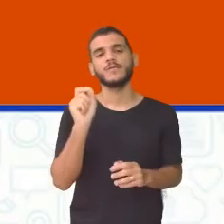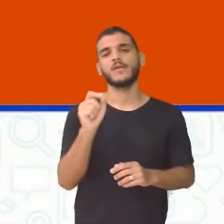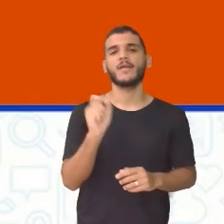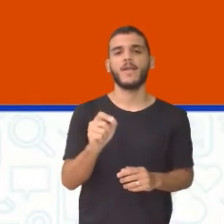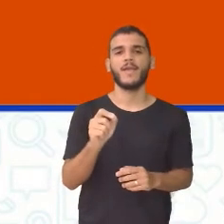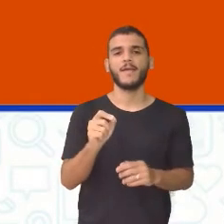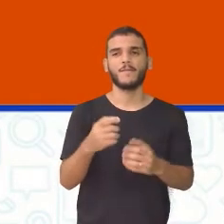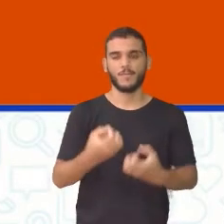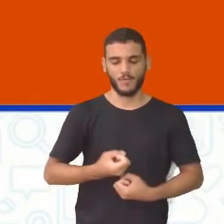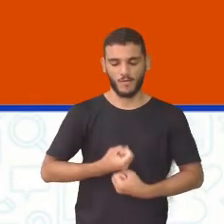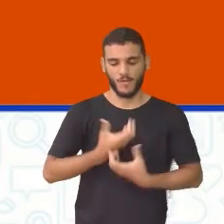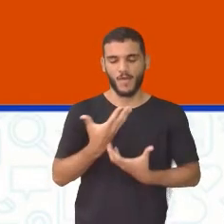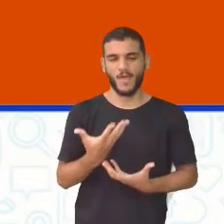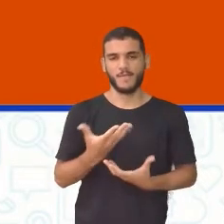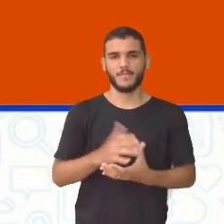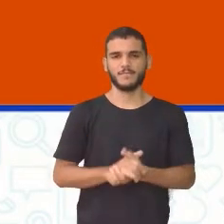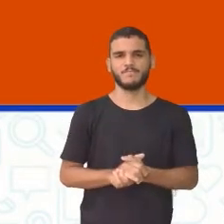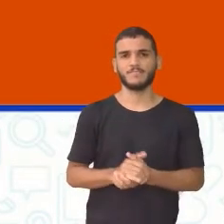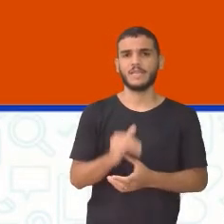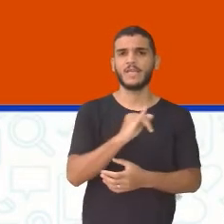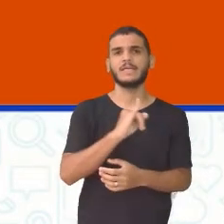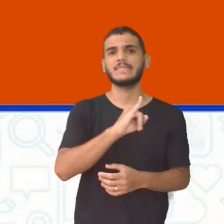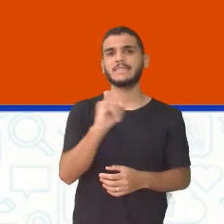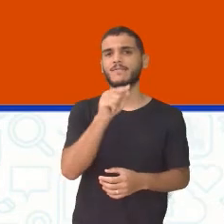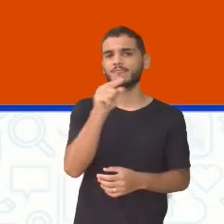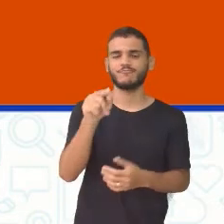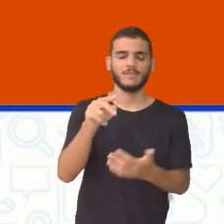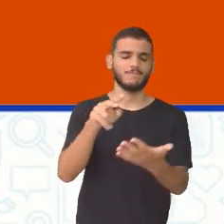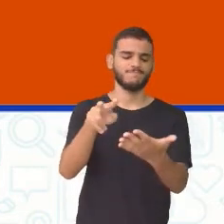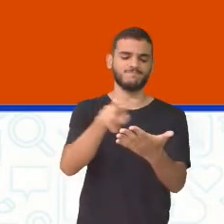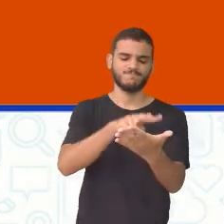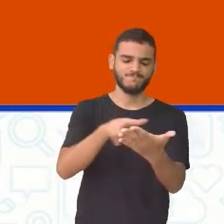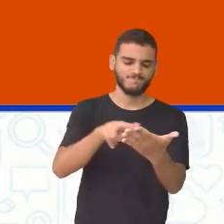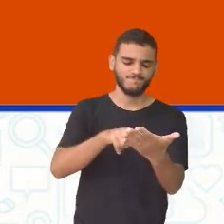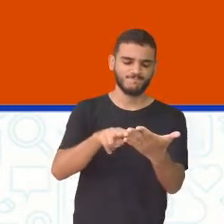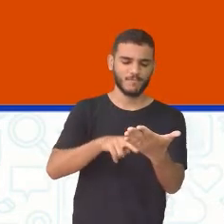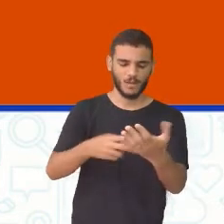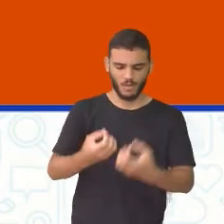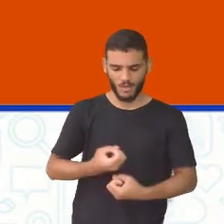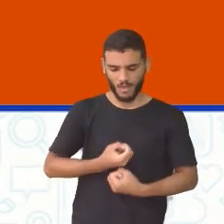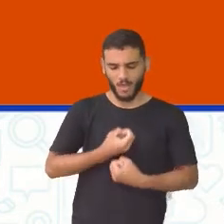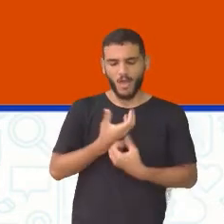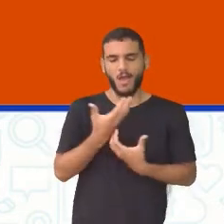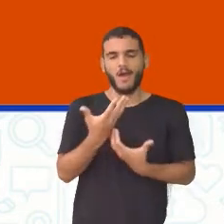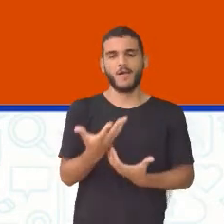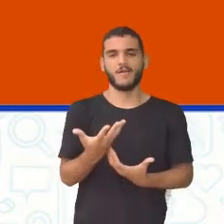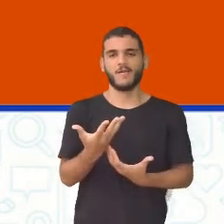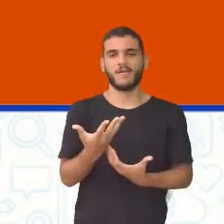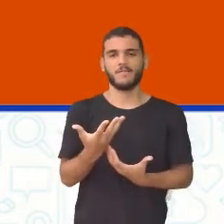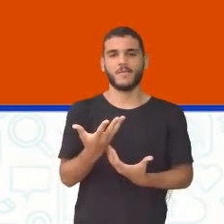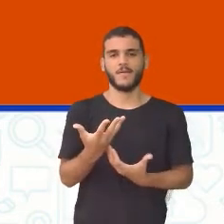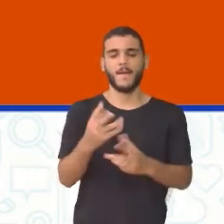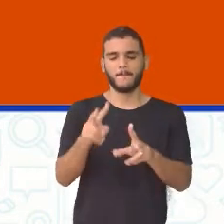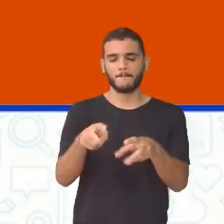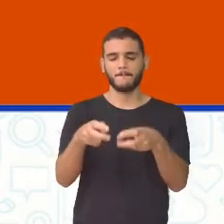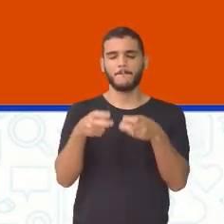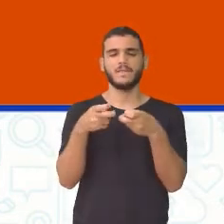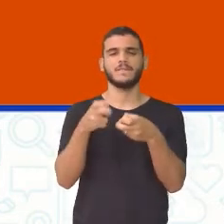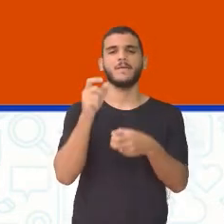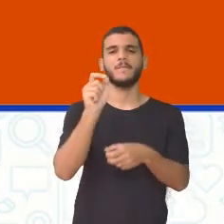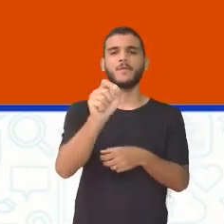quando se lê um poema, ouve-se uma espécie de música. O poeta sempre dedica especial atenção ao